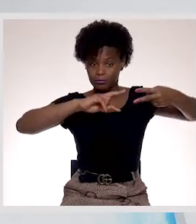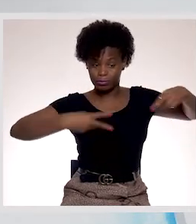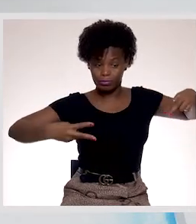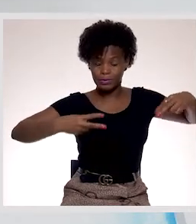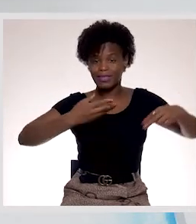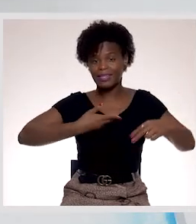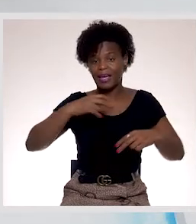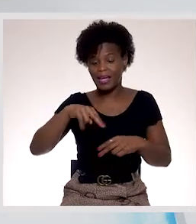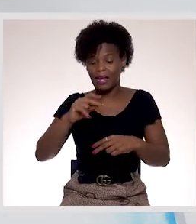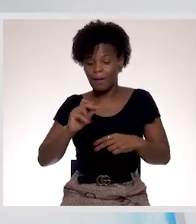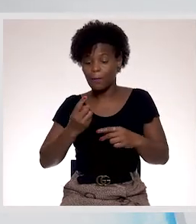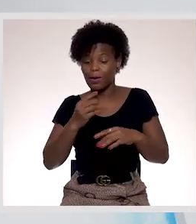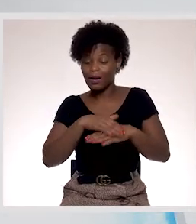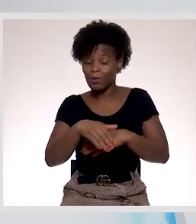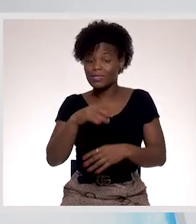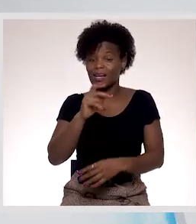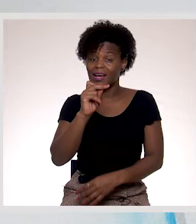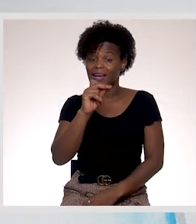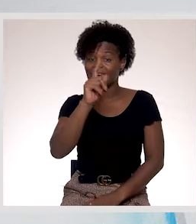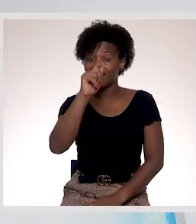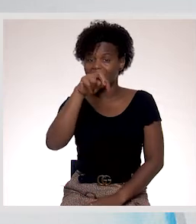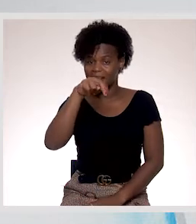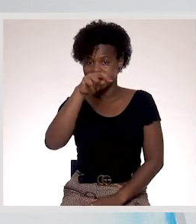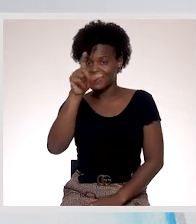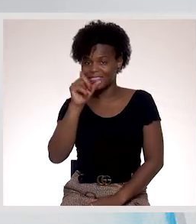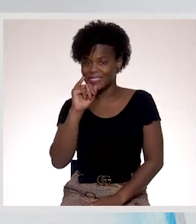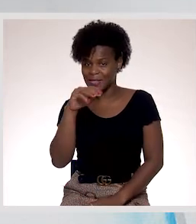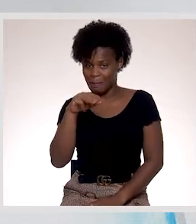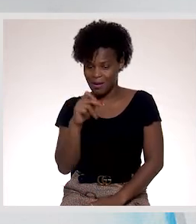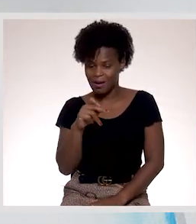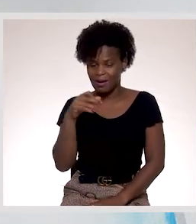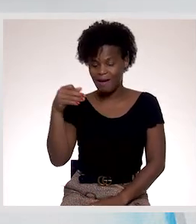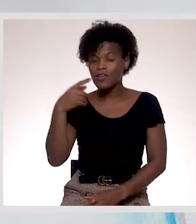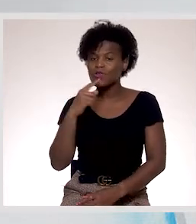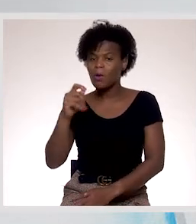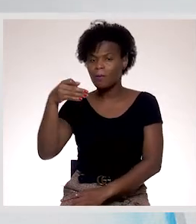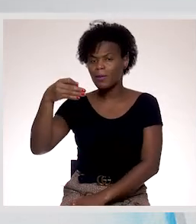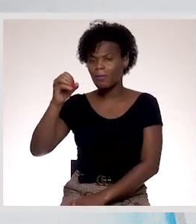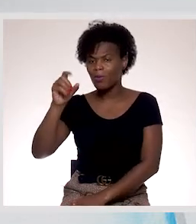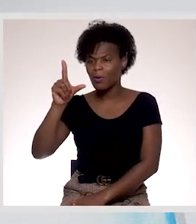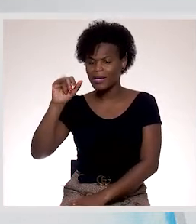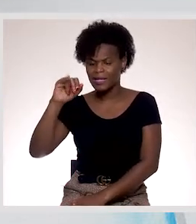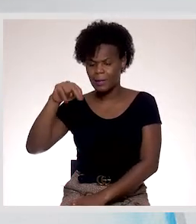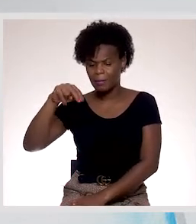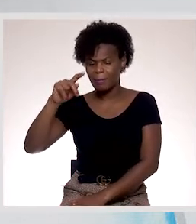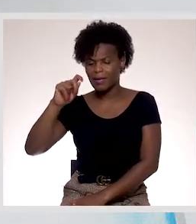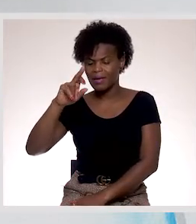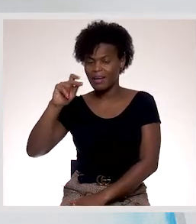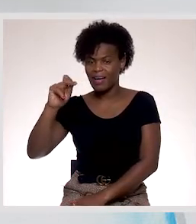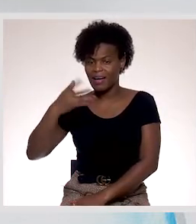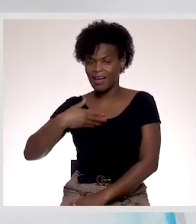esta molécula, devido à ação de uma enzima que é DNA polimerase, não é? Ela vai abrir-se em duas partes, não é? Temos